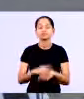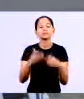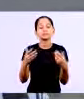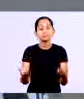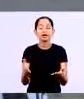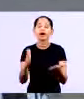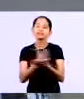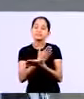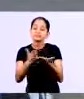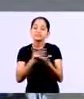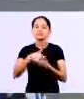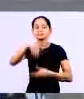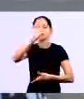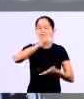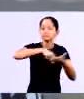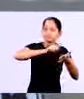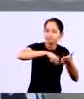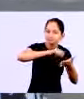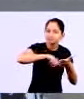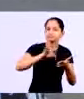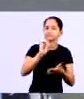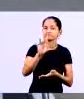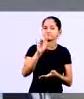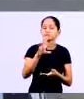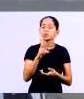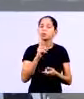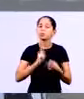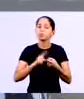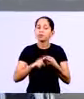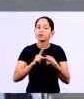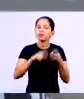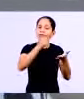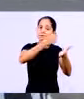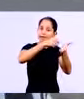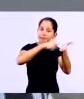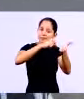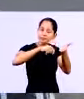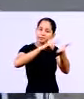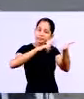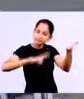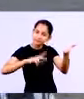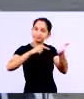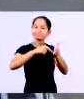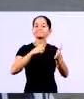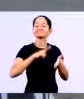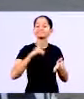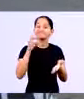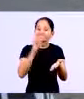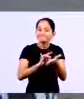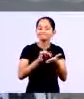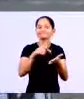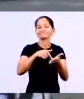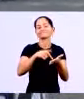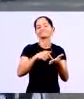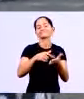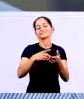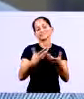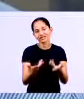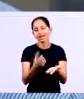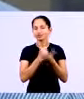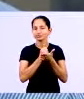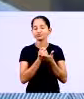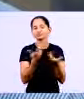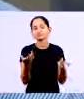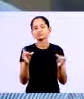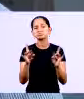mais pela questão da escrita, né? Porque na escrita que a regra gramatical vem mesmo, né, a contribuir. Eu